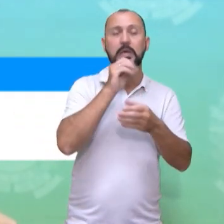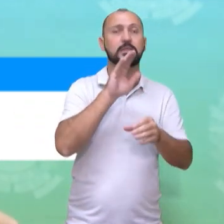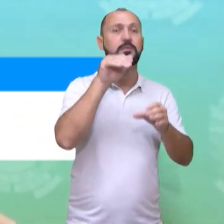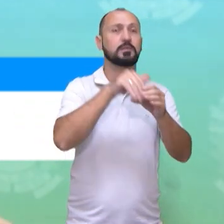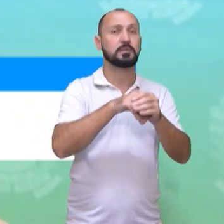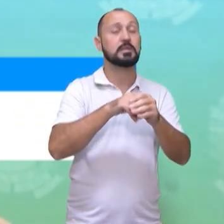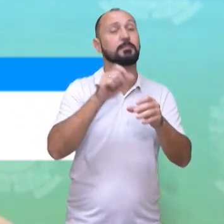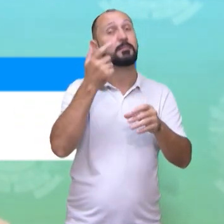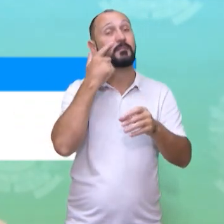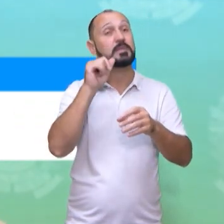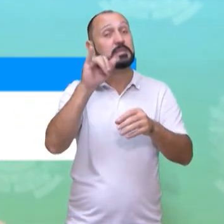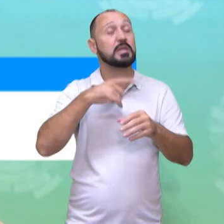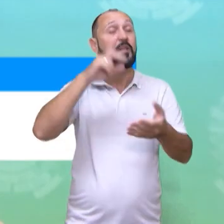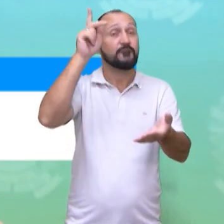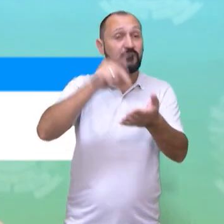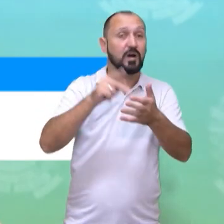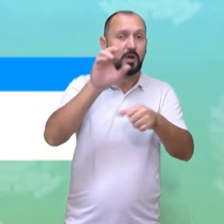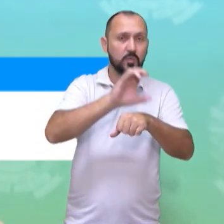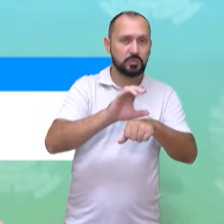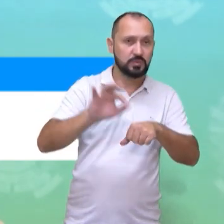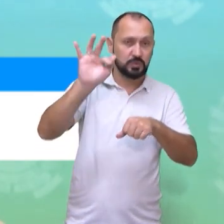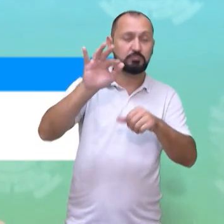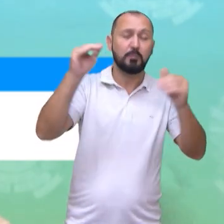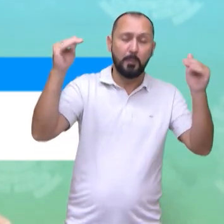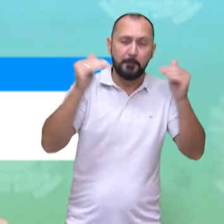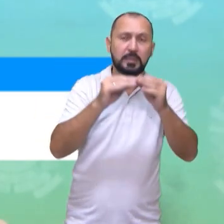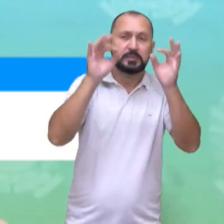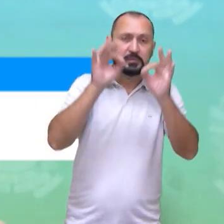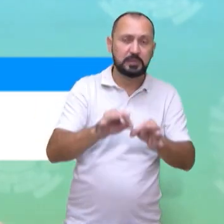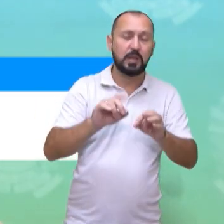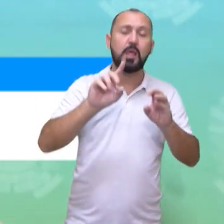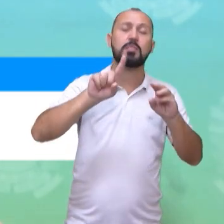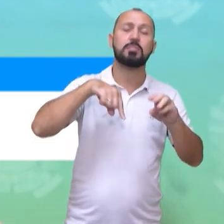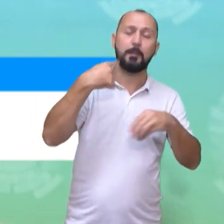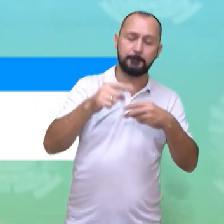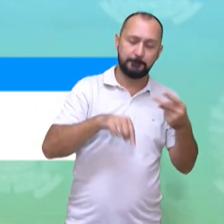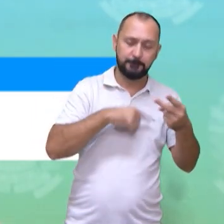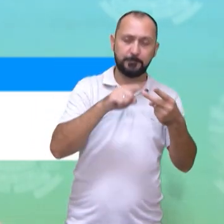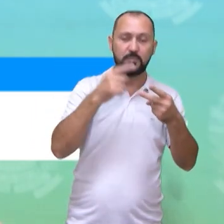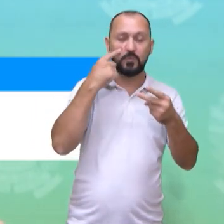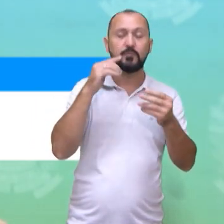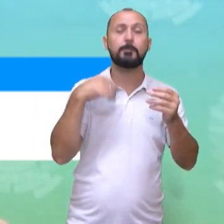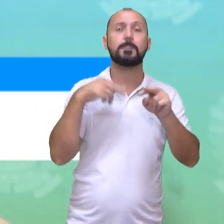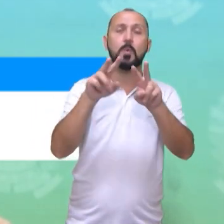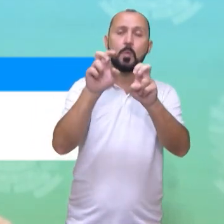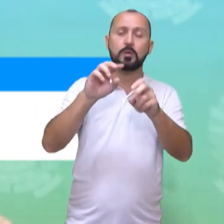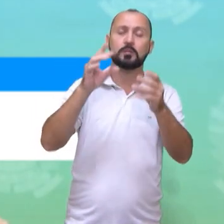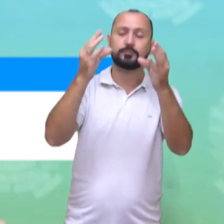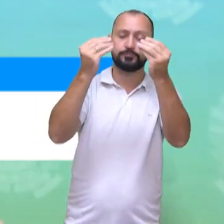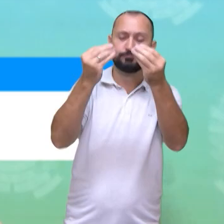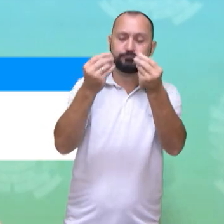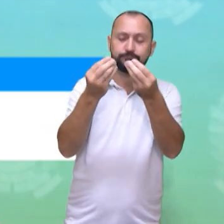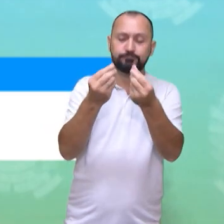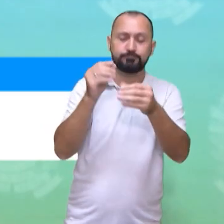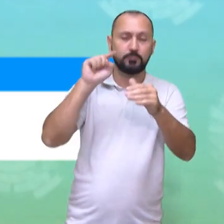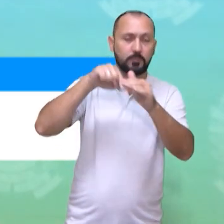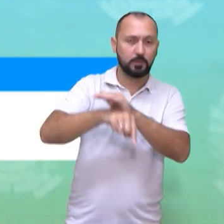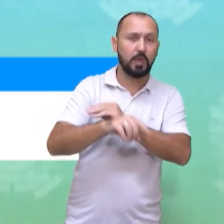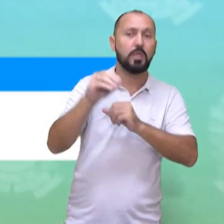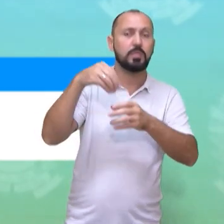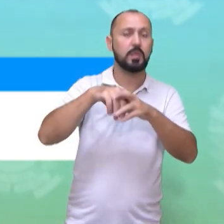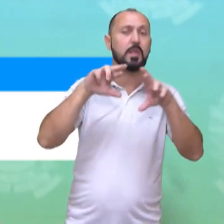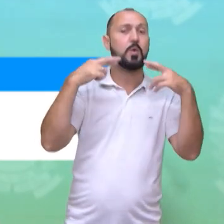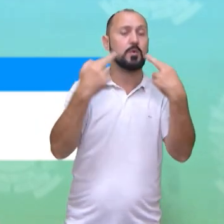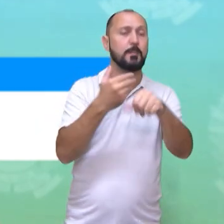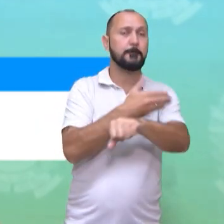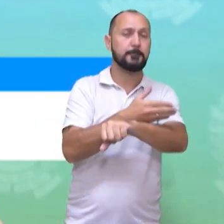votando a constitucionalidade. Feita a votação em primeira, aí ela vai passar a votação de mérito, que é a segunda votação em